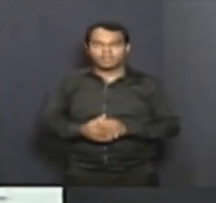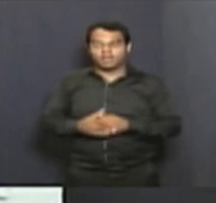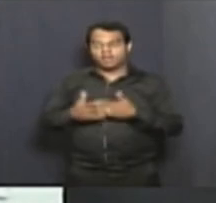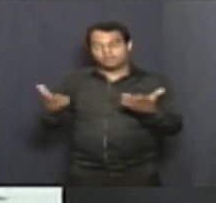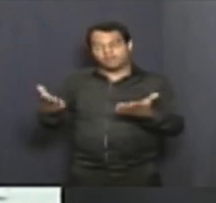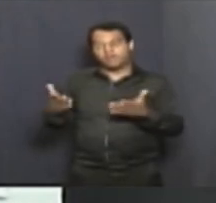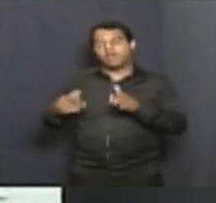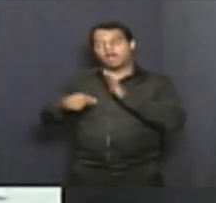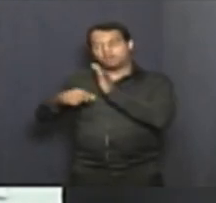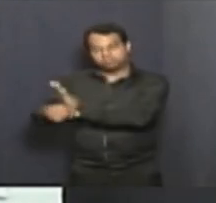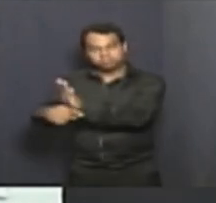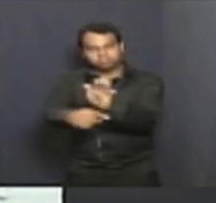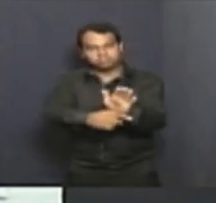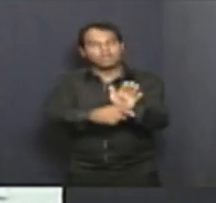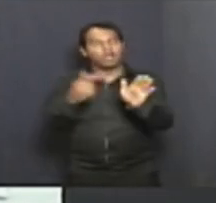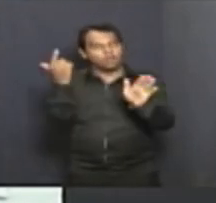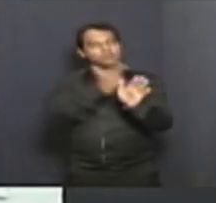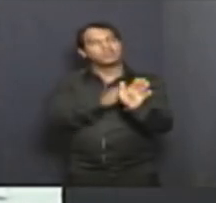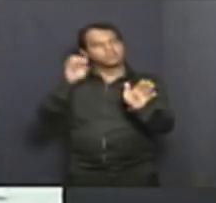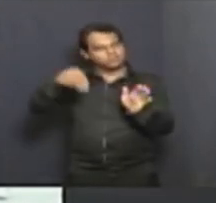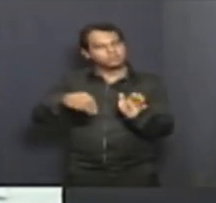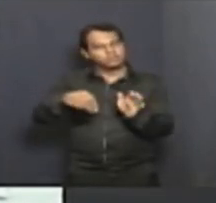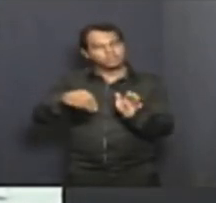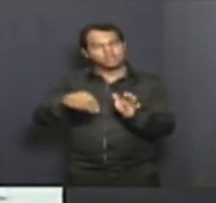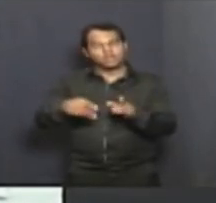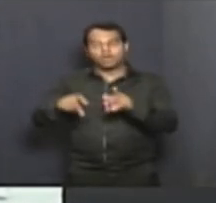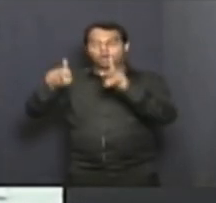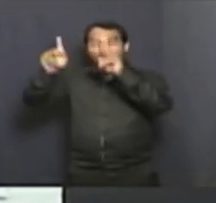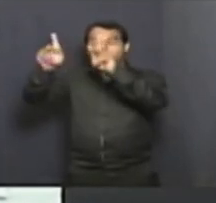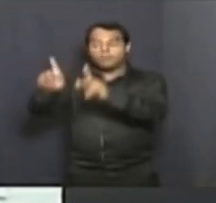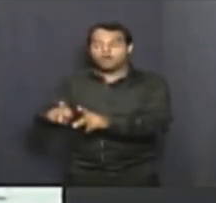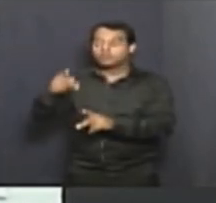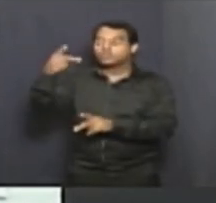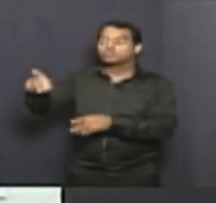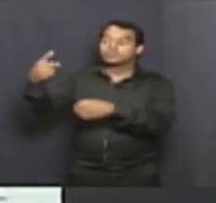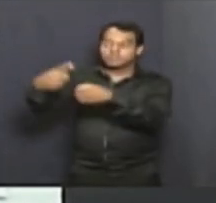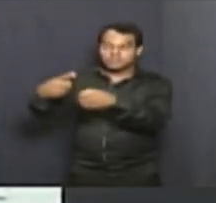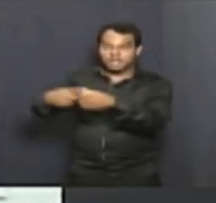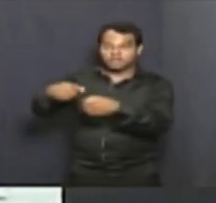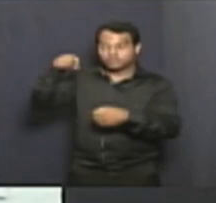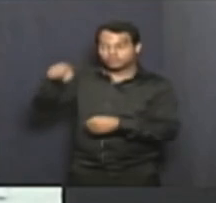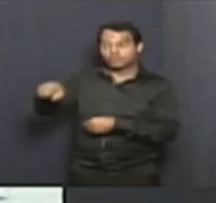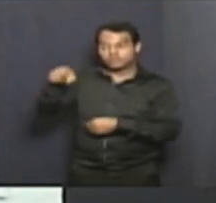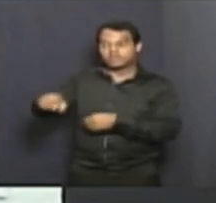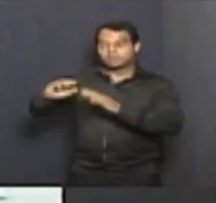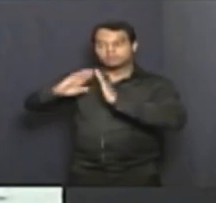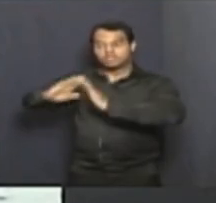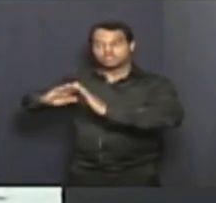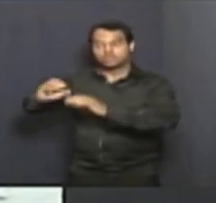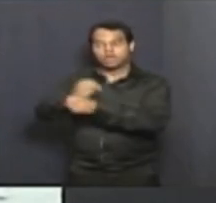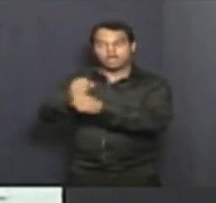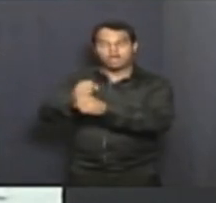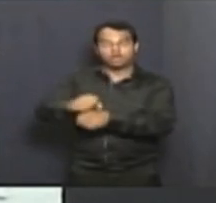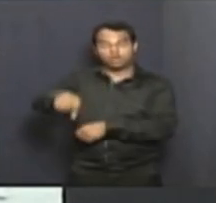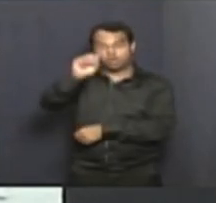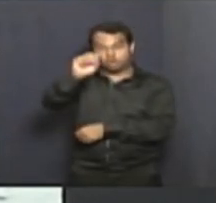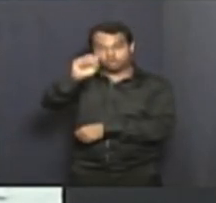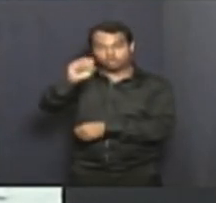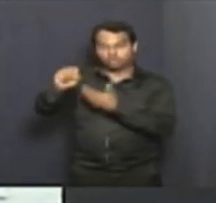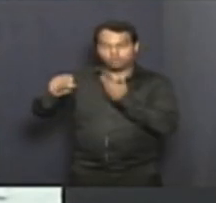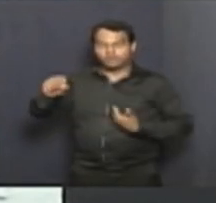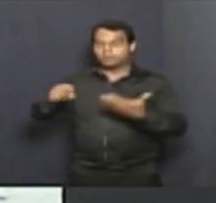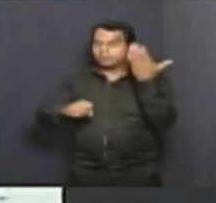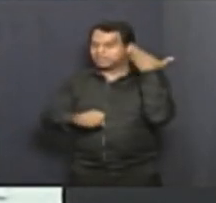regionalização saiu do papel que os moradores da sua cidade que você pediu durante oito anos no governo anterior